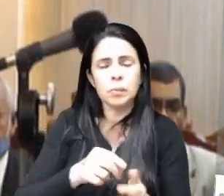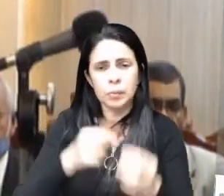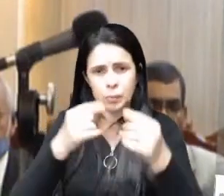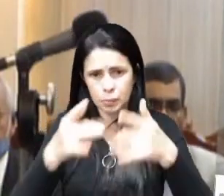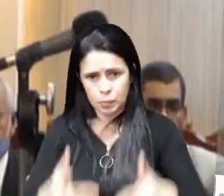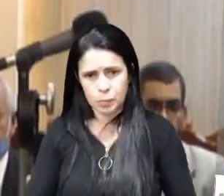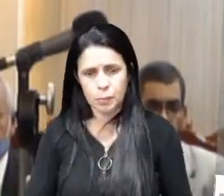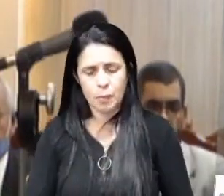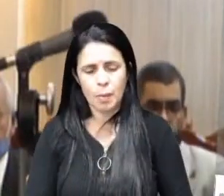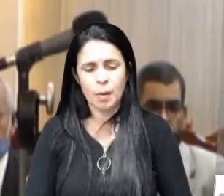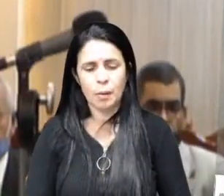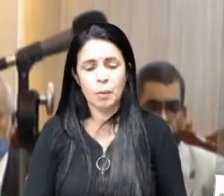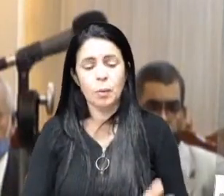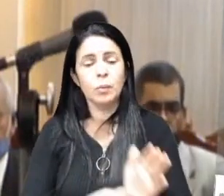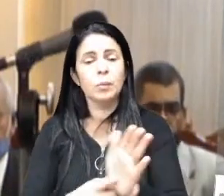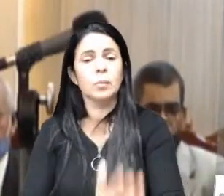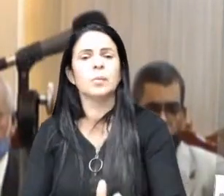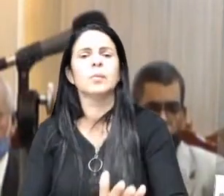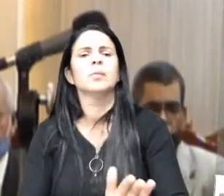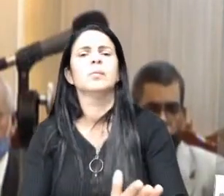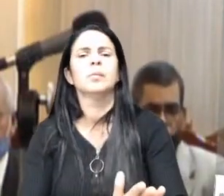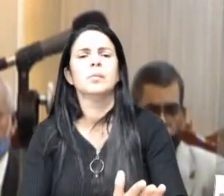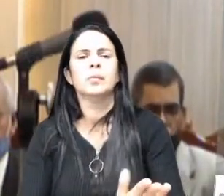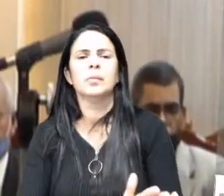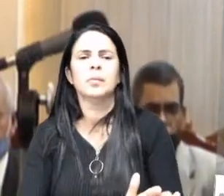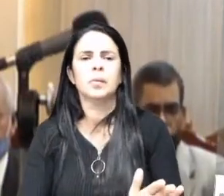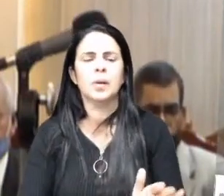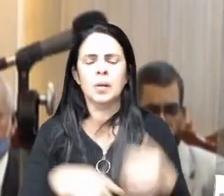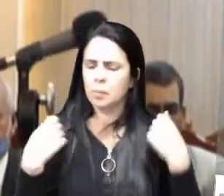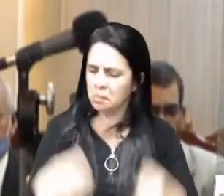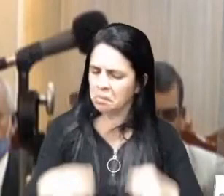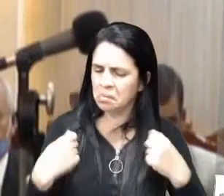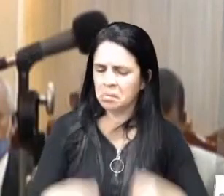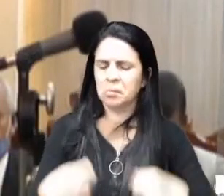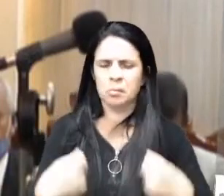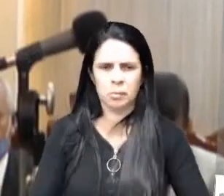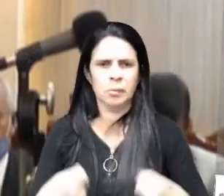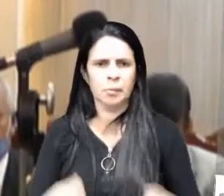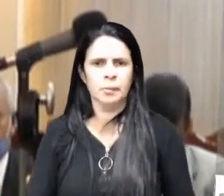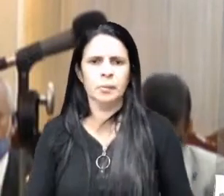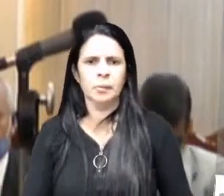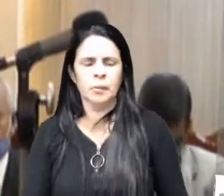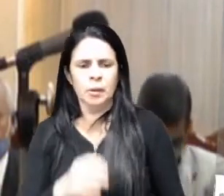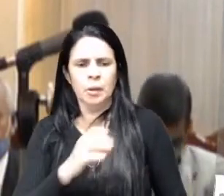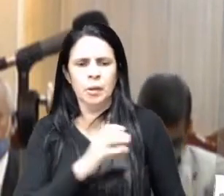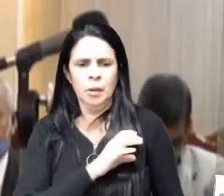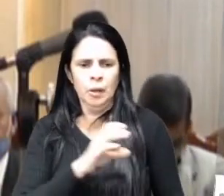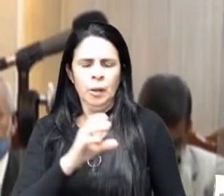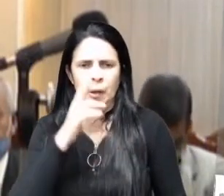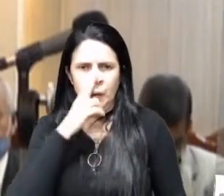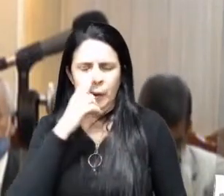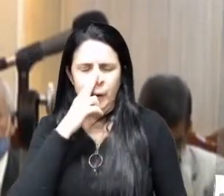apontam para a necessidade do cristão nesses últimos dias ter moderação.